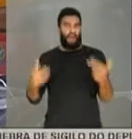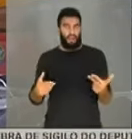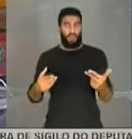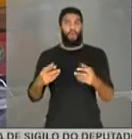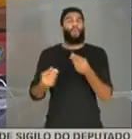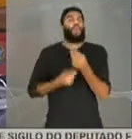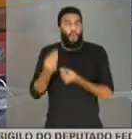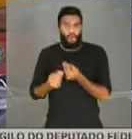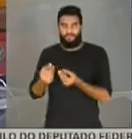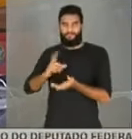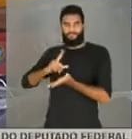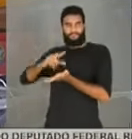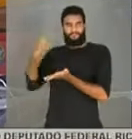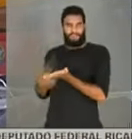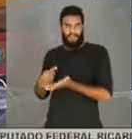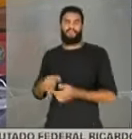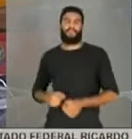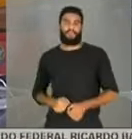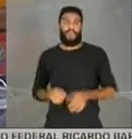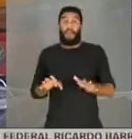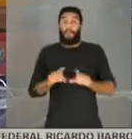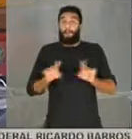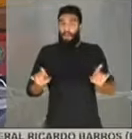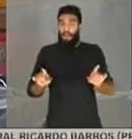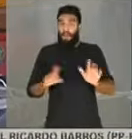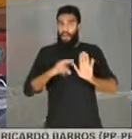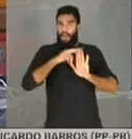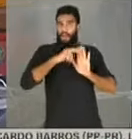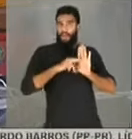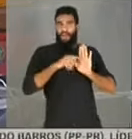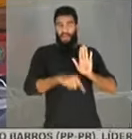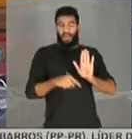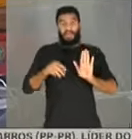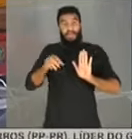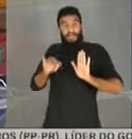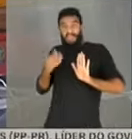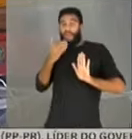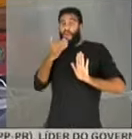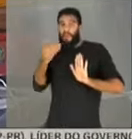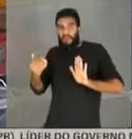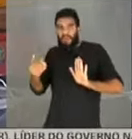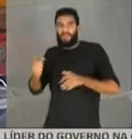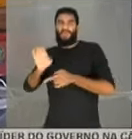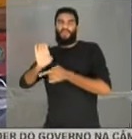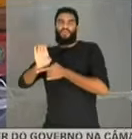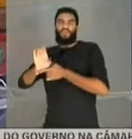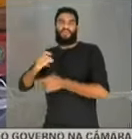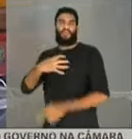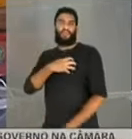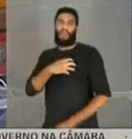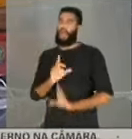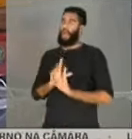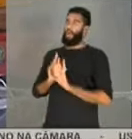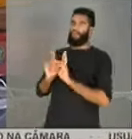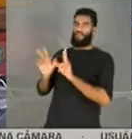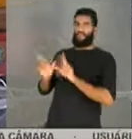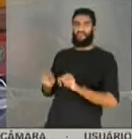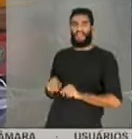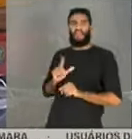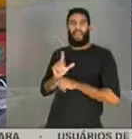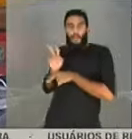acordo. Só que essa regra não vale quando os requerimentos envolvem o Estado da Bahia.